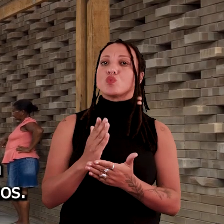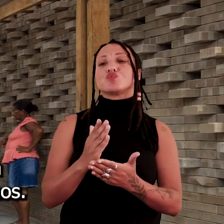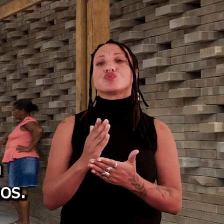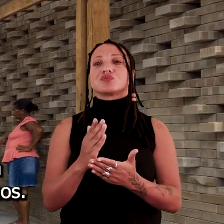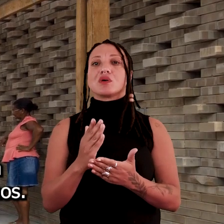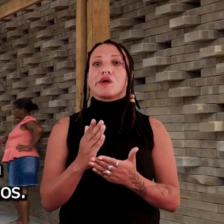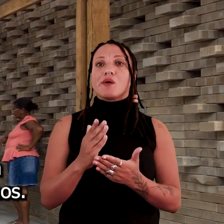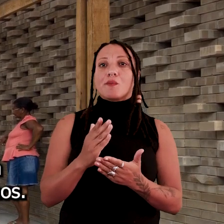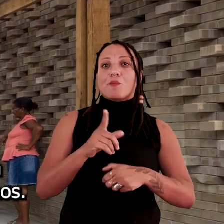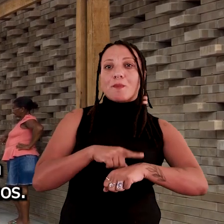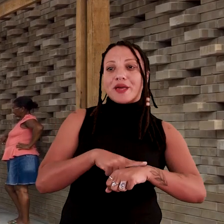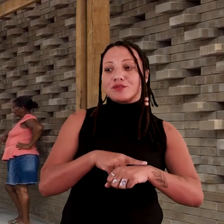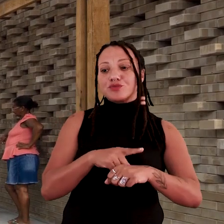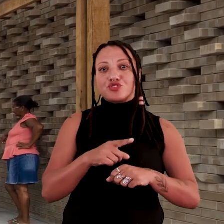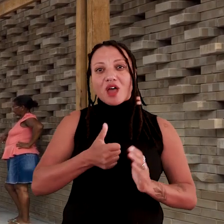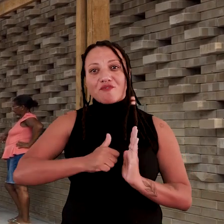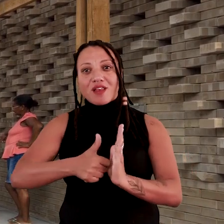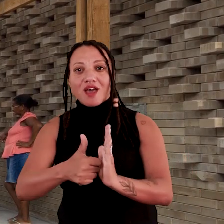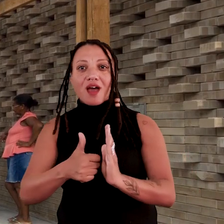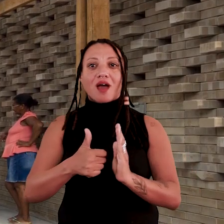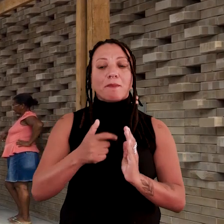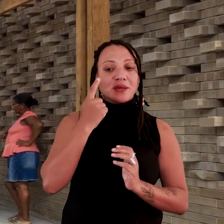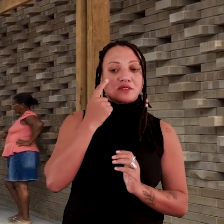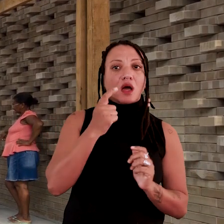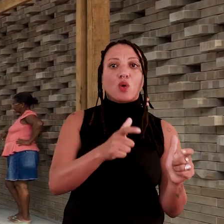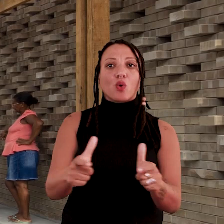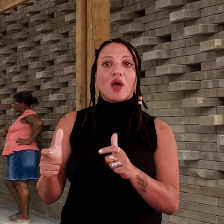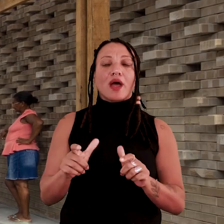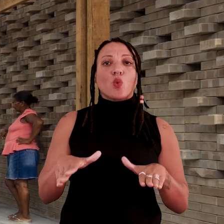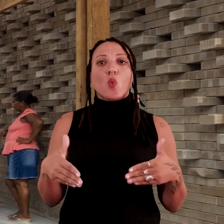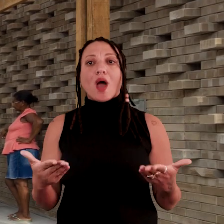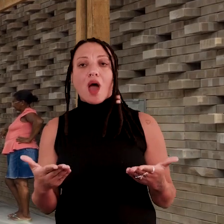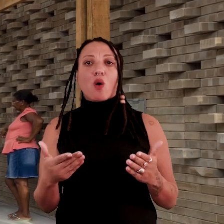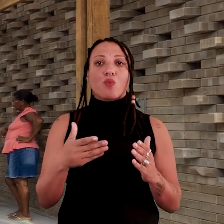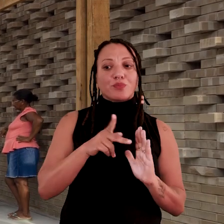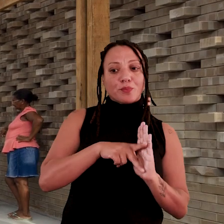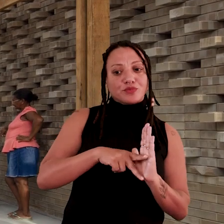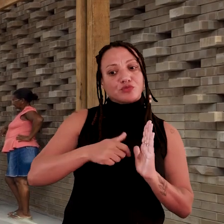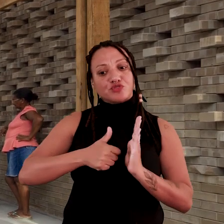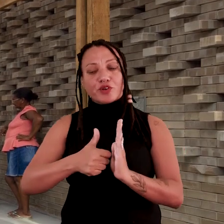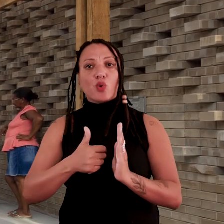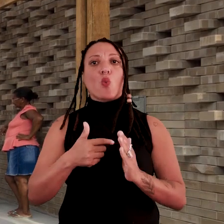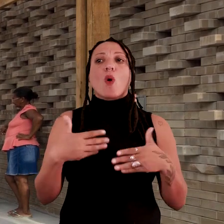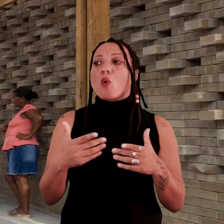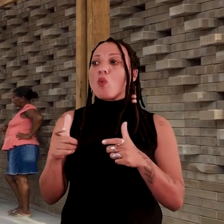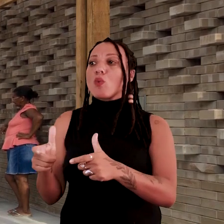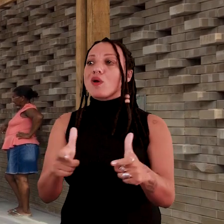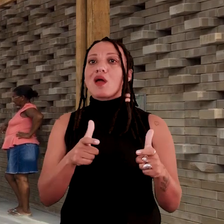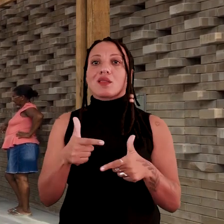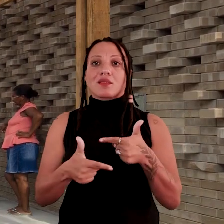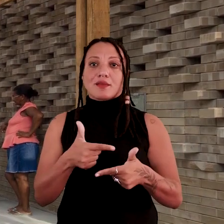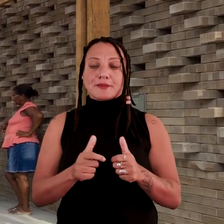que comunidade trabalharíamos. Desde 2015, 2016, nós trabalhamos já com as quebradeiras de